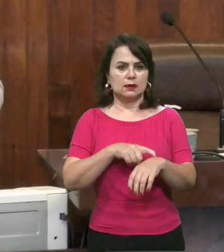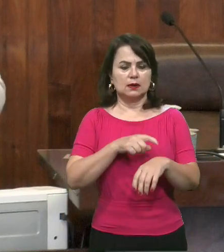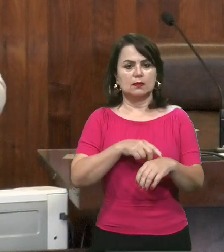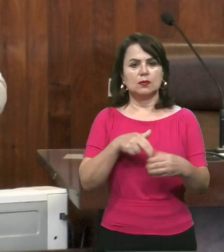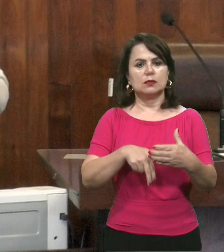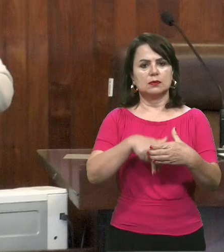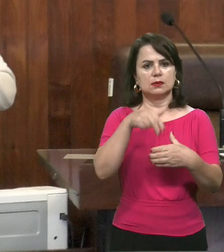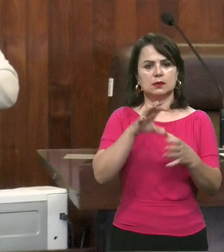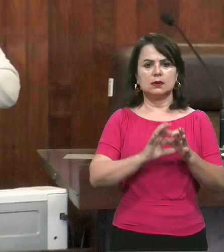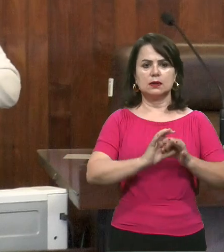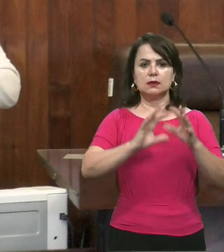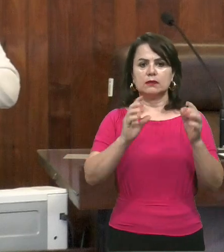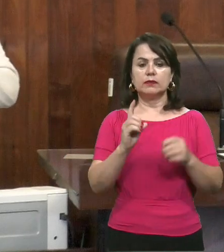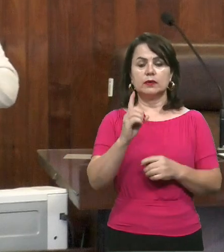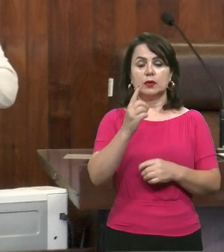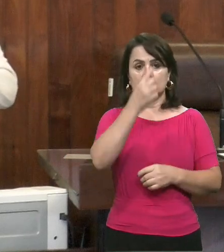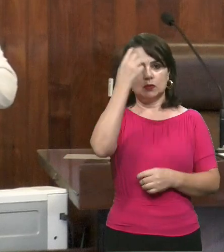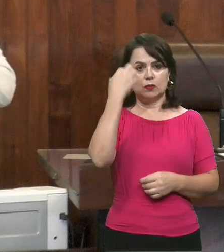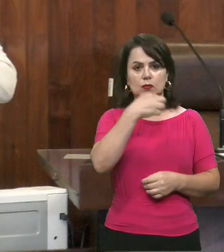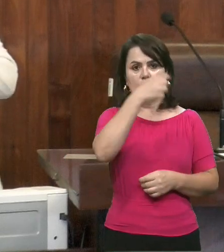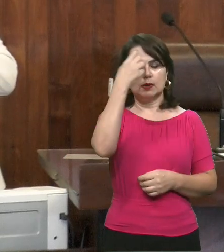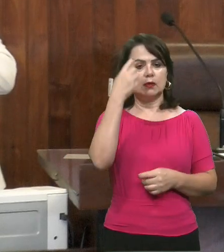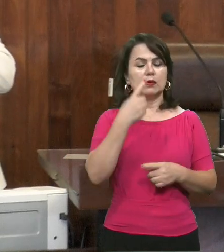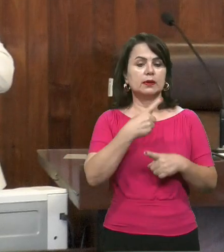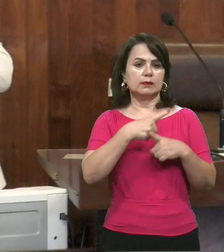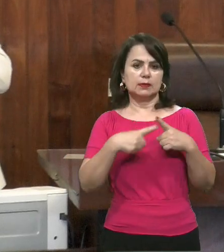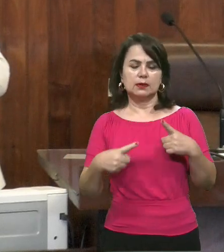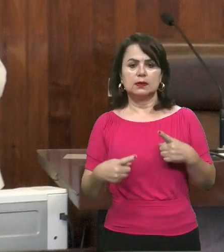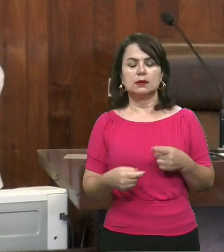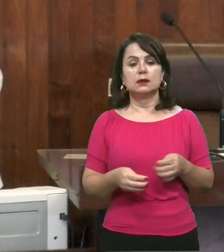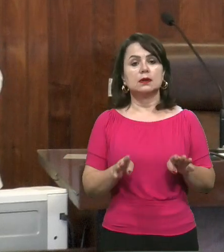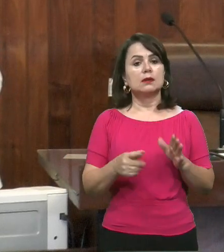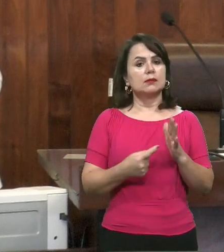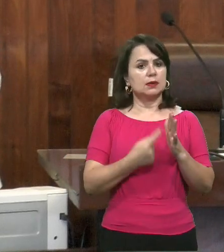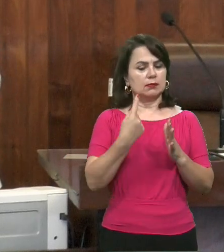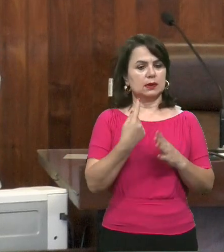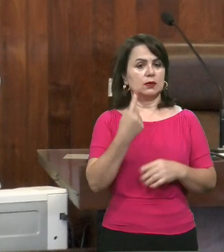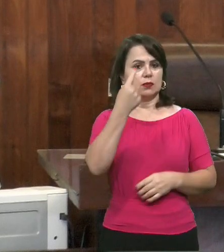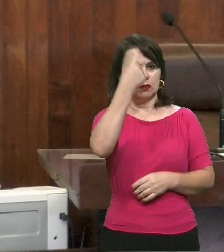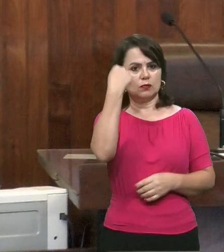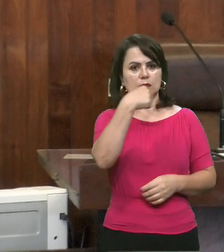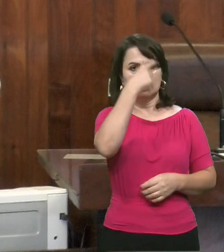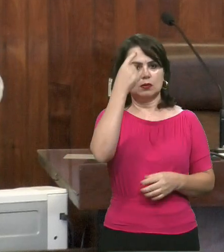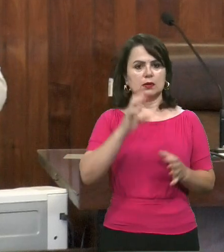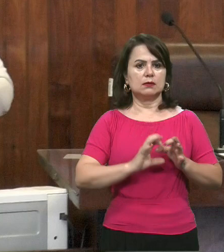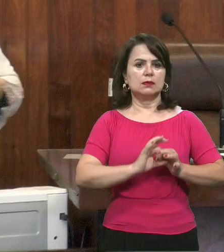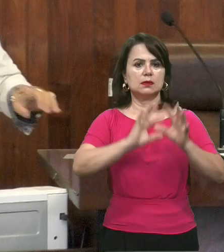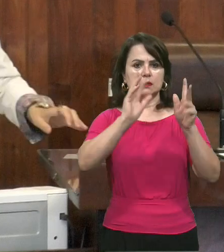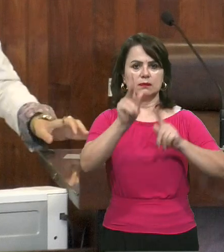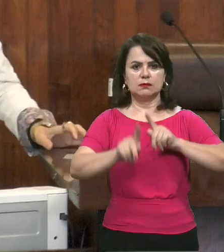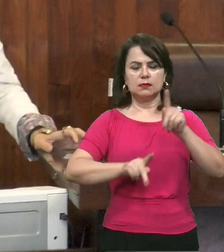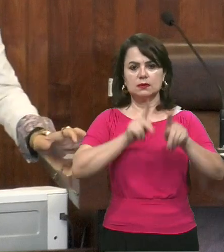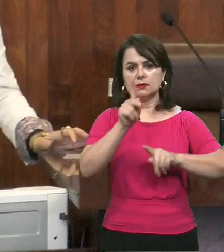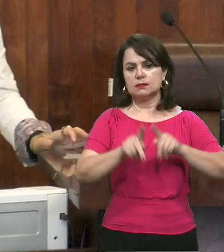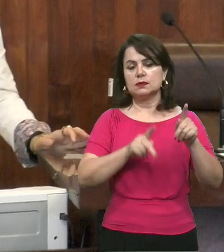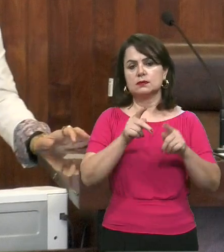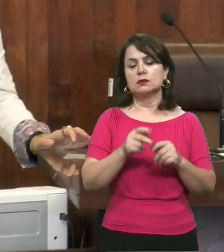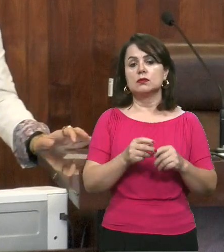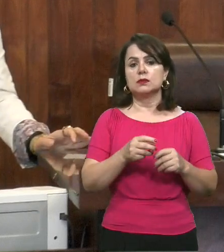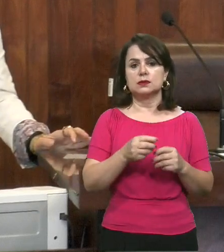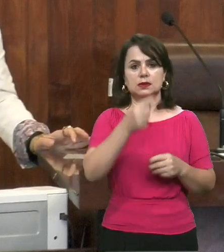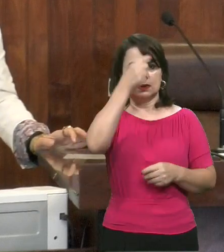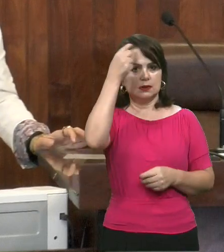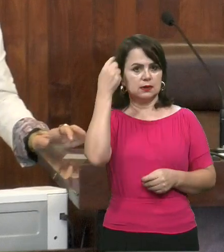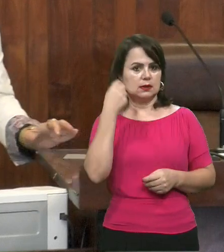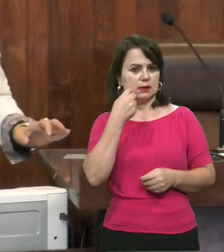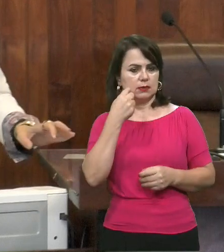1h30, dividida em duas partes, sendo a primeira de até 1 hora destinada à população e a segunda de até 30 minutos a